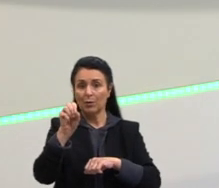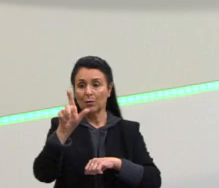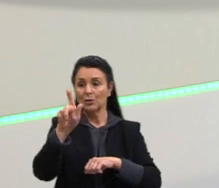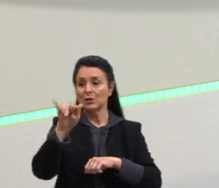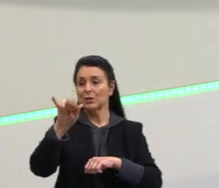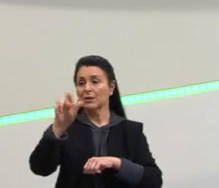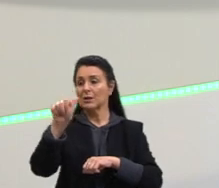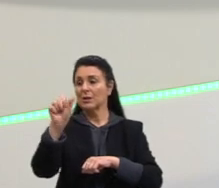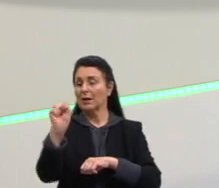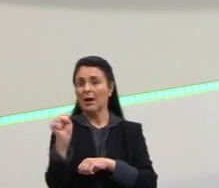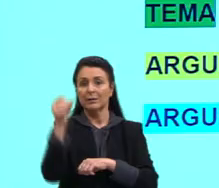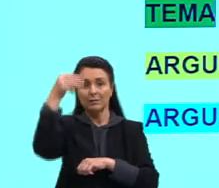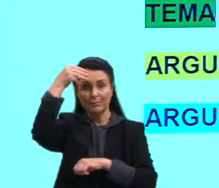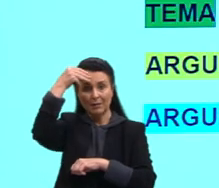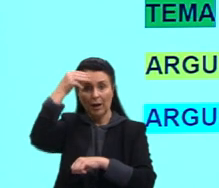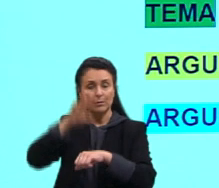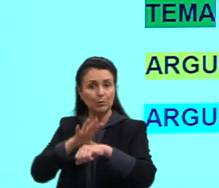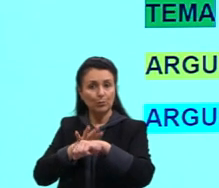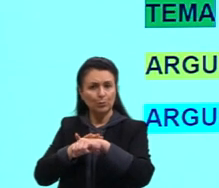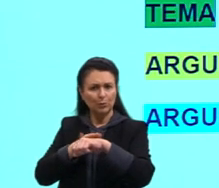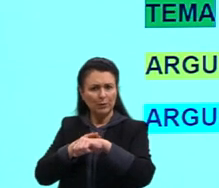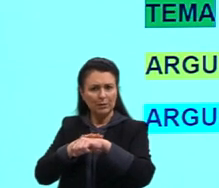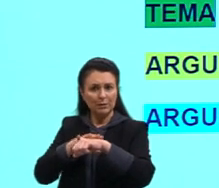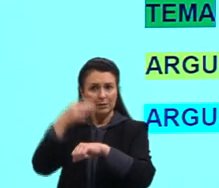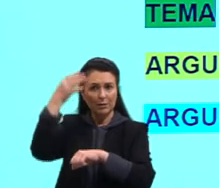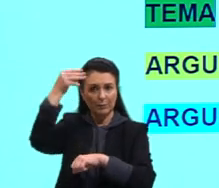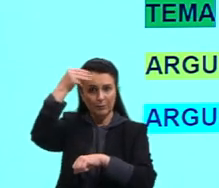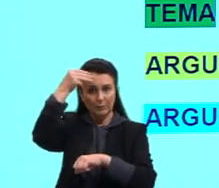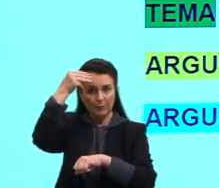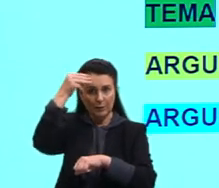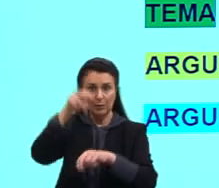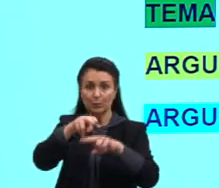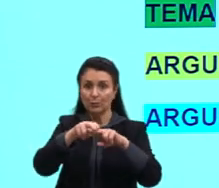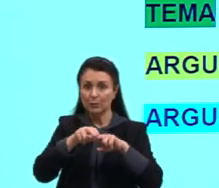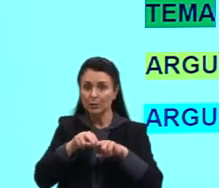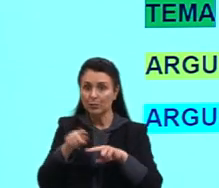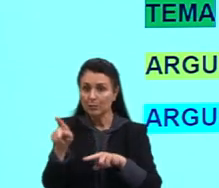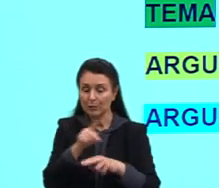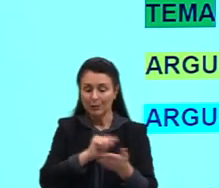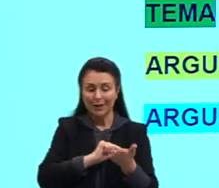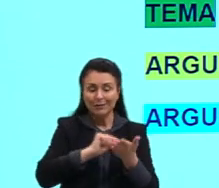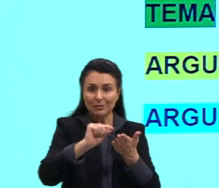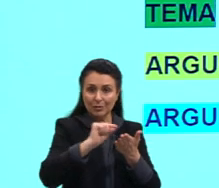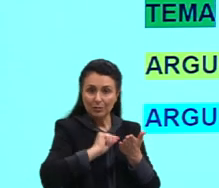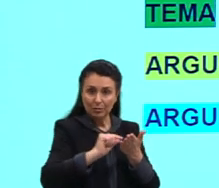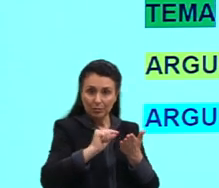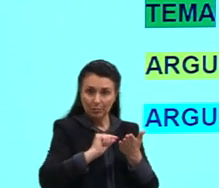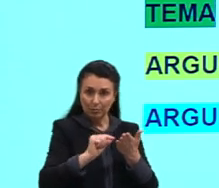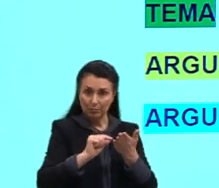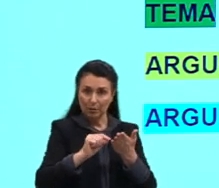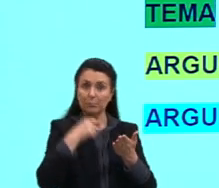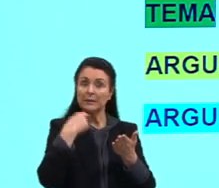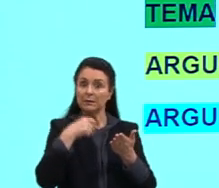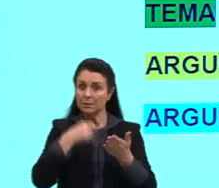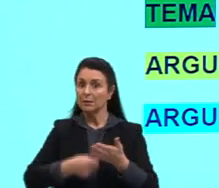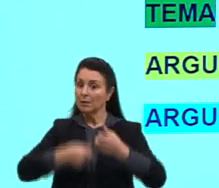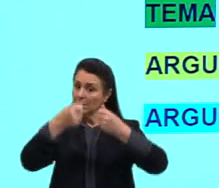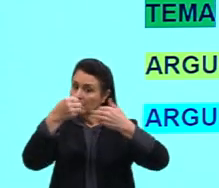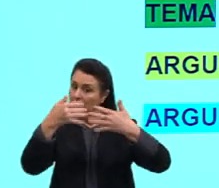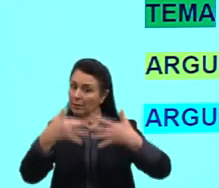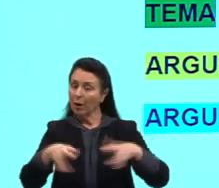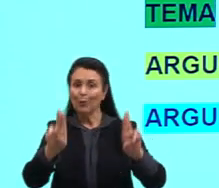eu tenho aqui especificado isso muito bem destacados esse tema isso é importante porque eu preciso falar do tema na Minha introdução